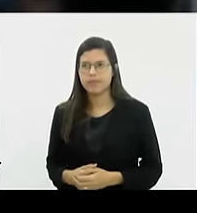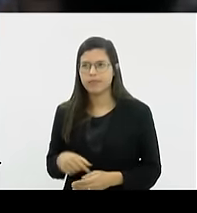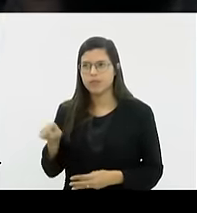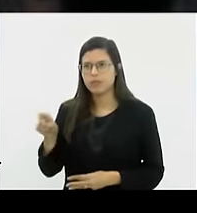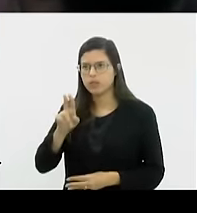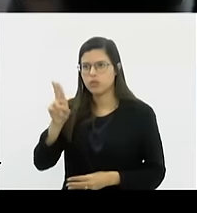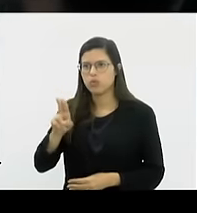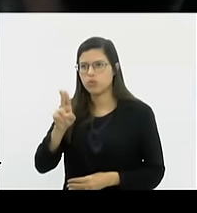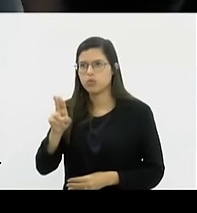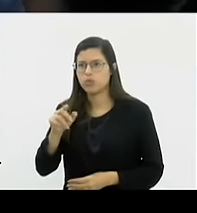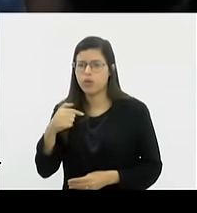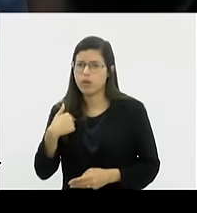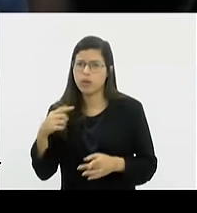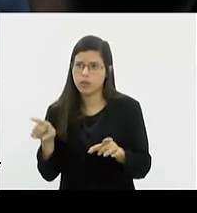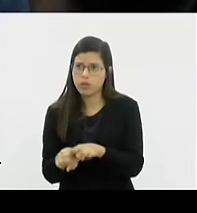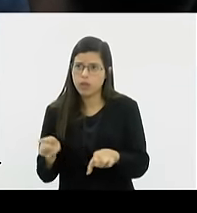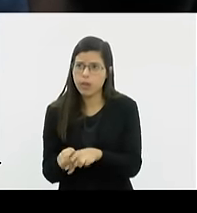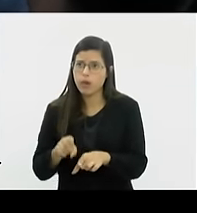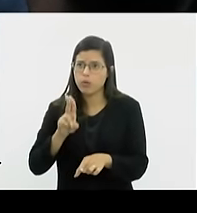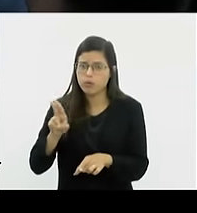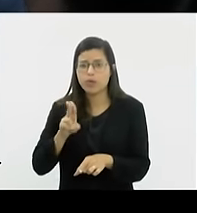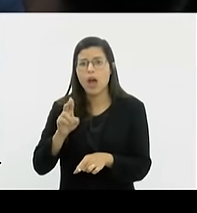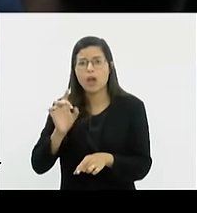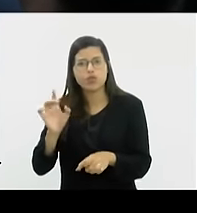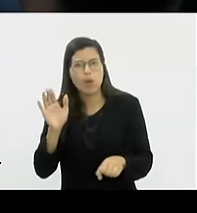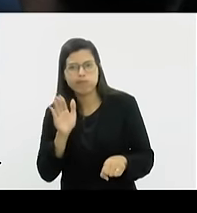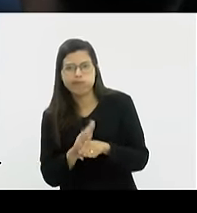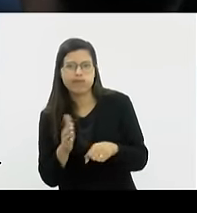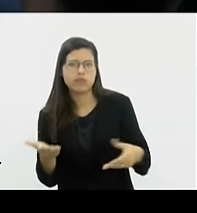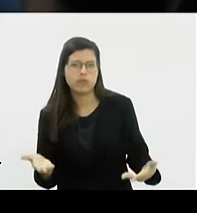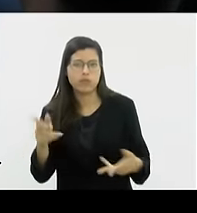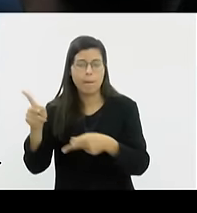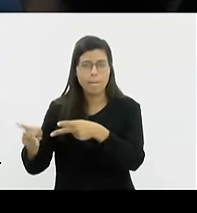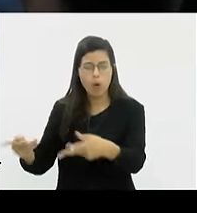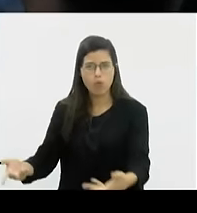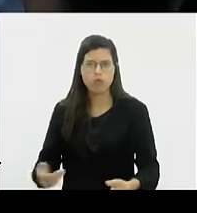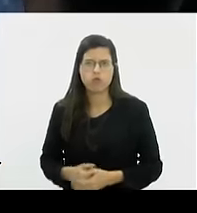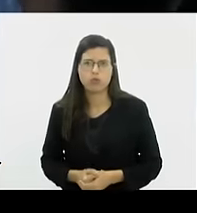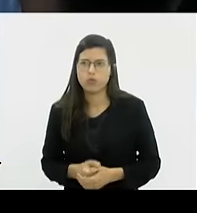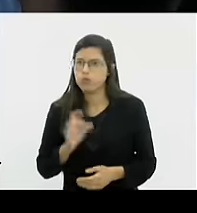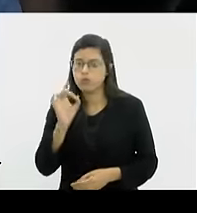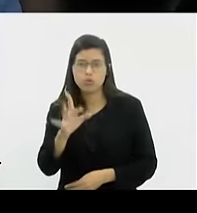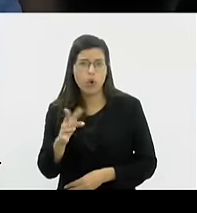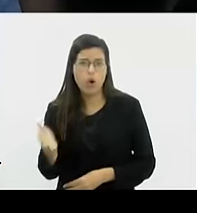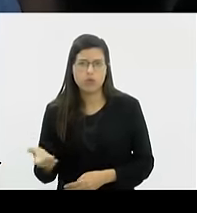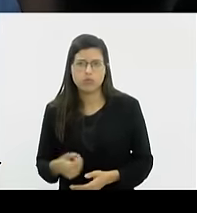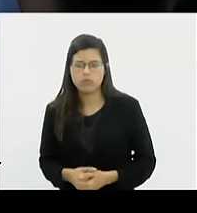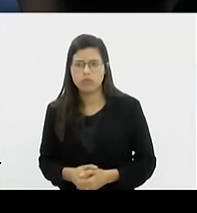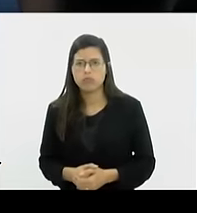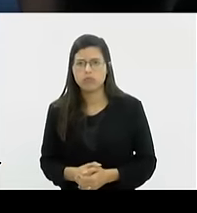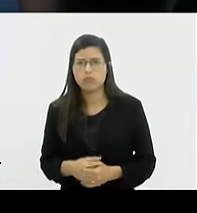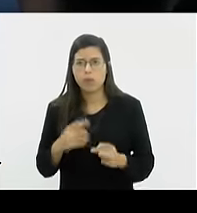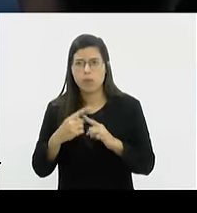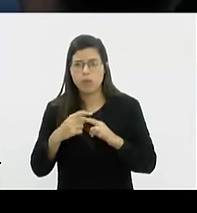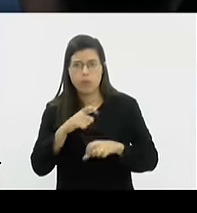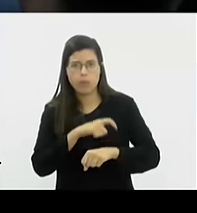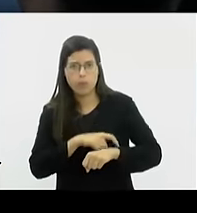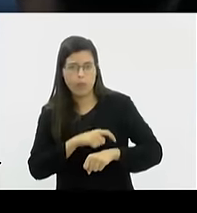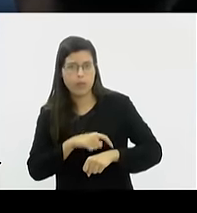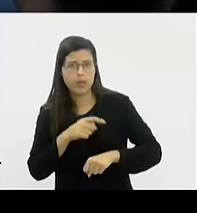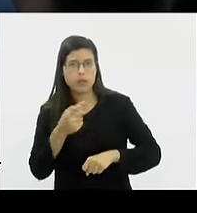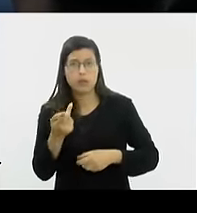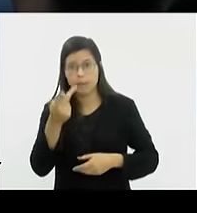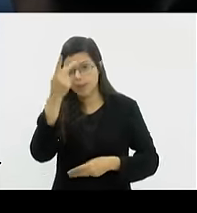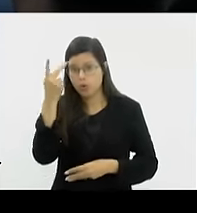forma grotesca que eu vou usar também. É só no rabo do cidadão mesmo, do povo de bem. Só no rabo. Porque, pô, a partir do momento que o cara está tendo uma